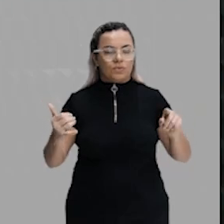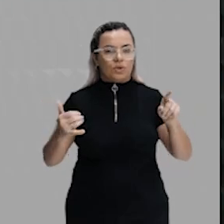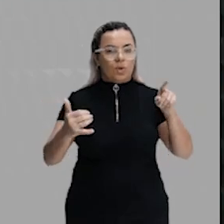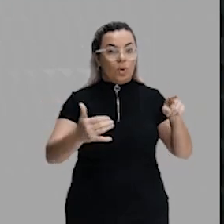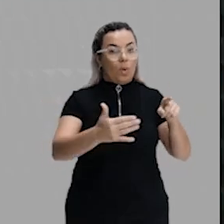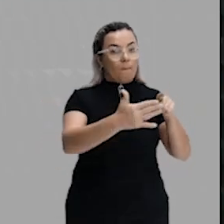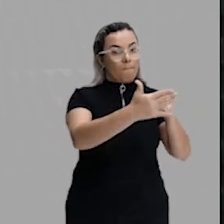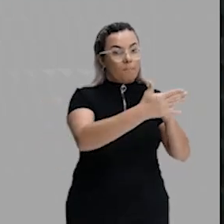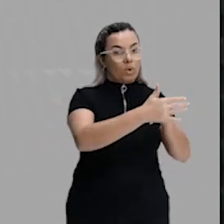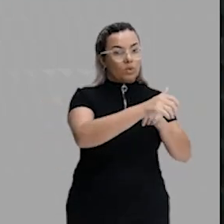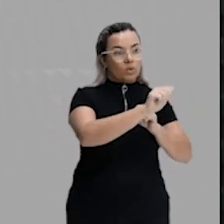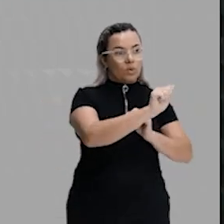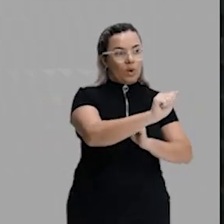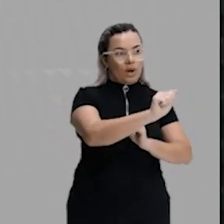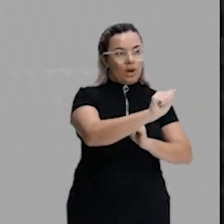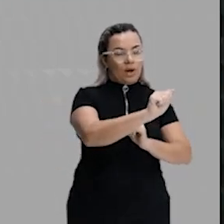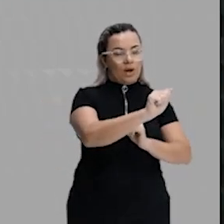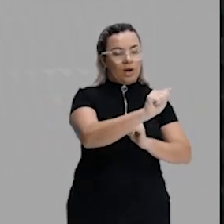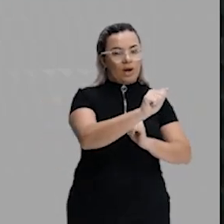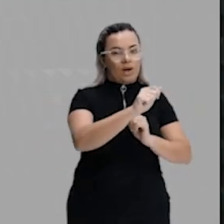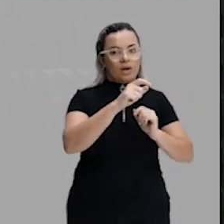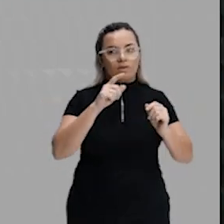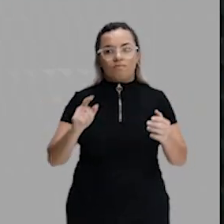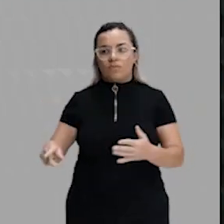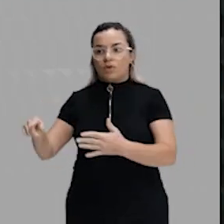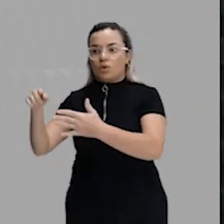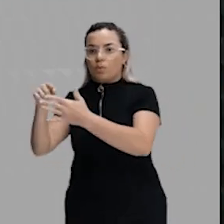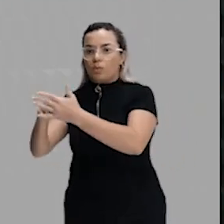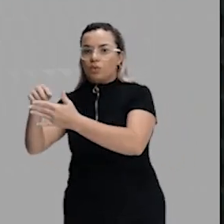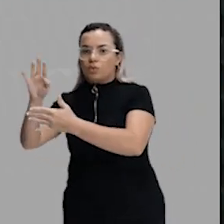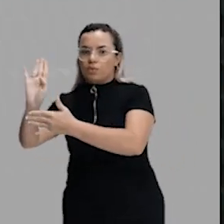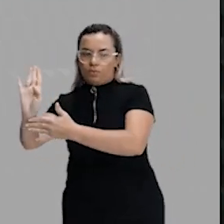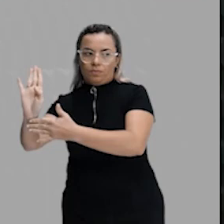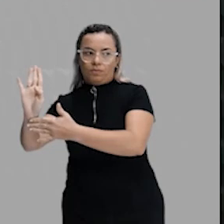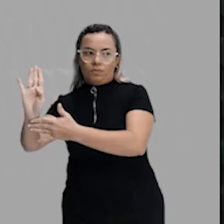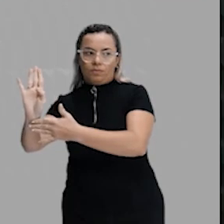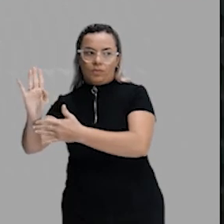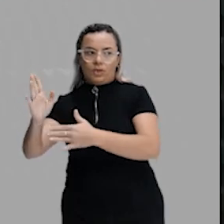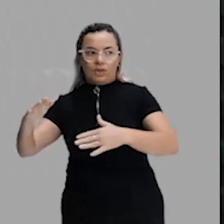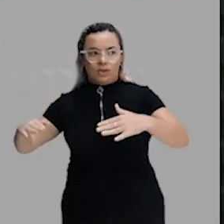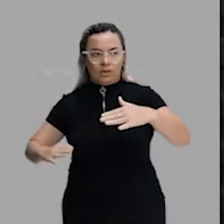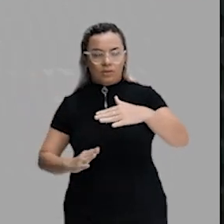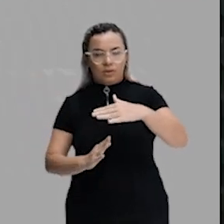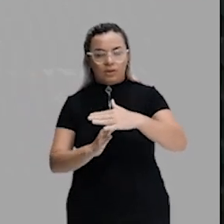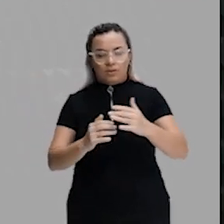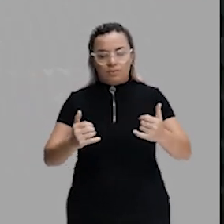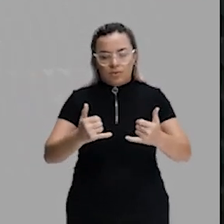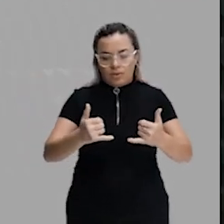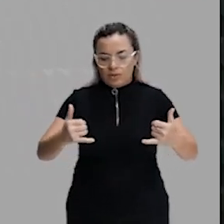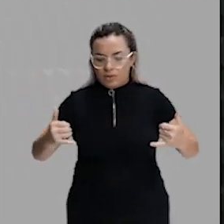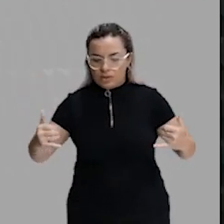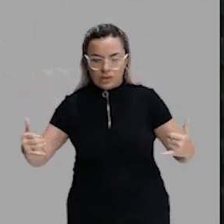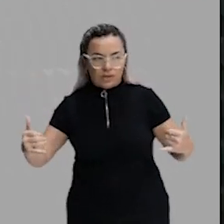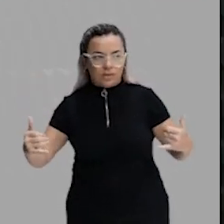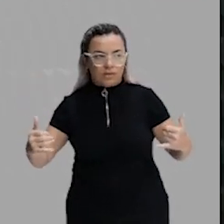e o ponto B, eles vão ser aqui limitados por uma DDP, logicamente.